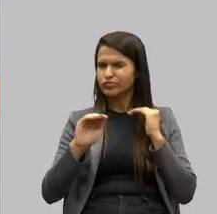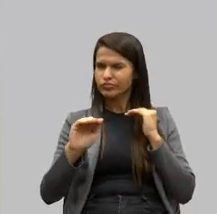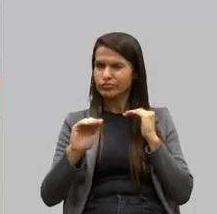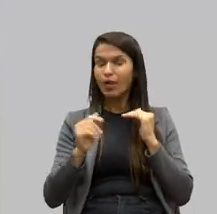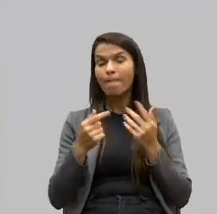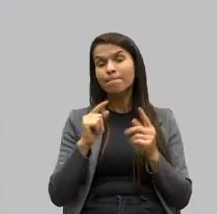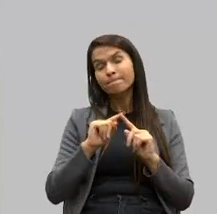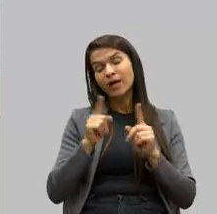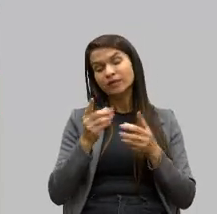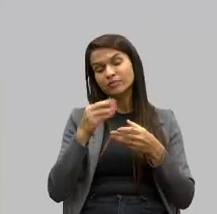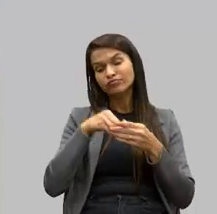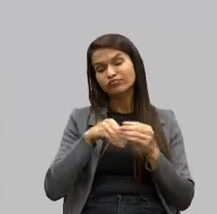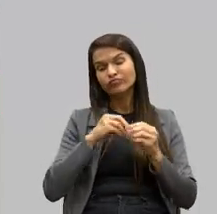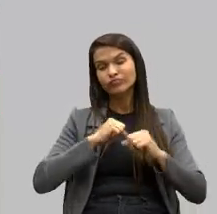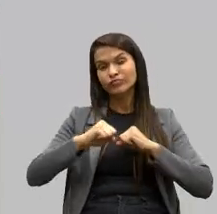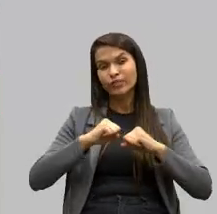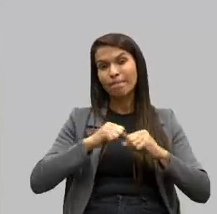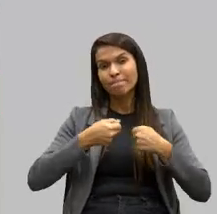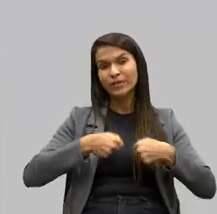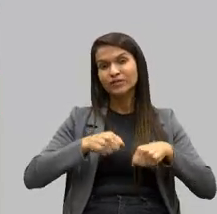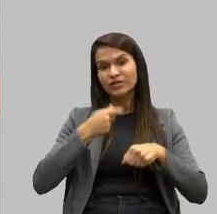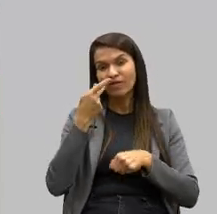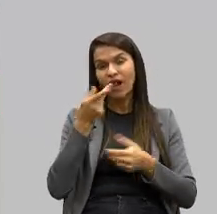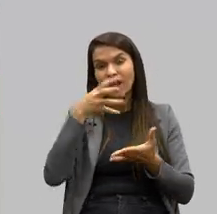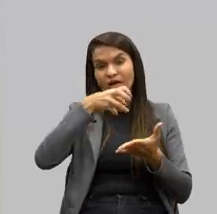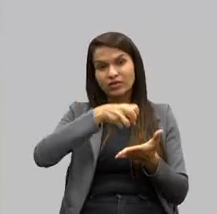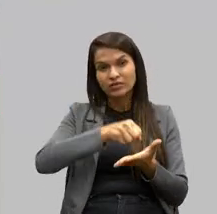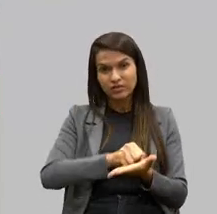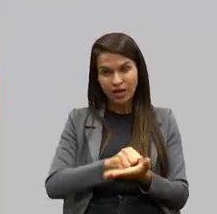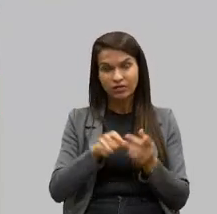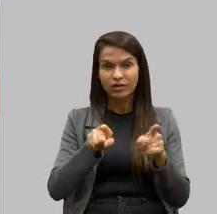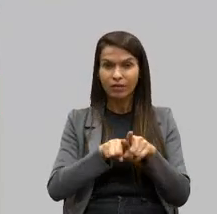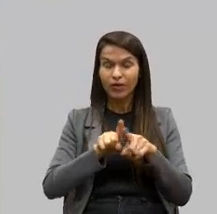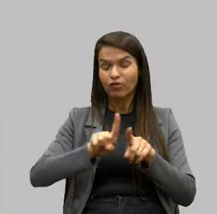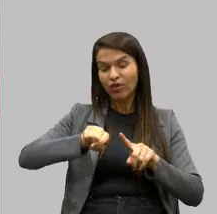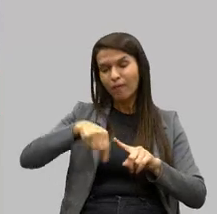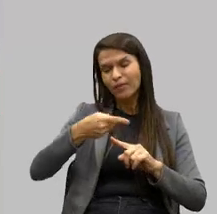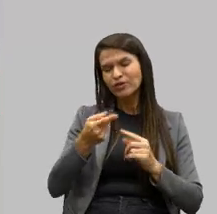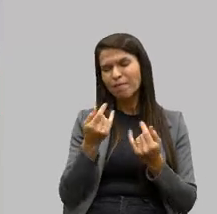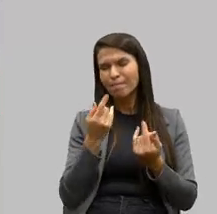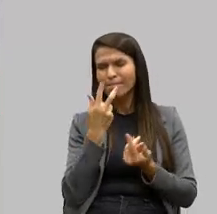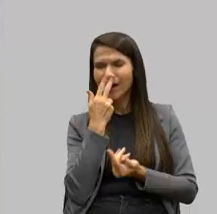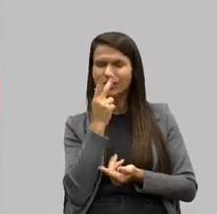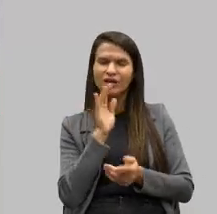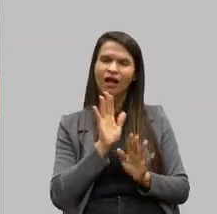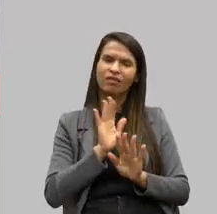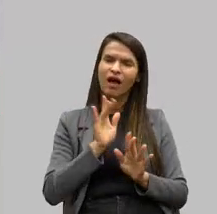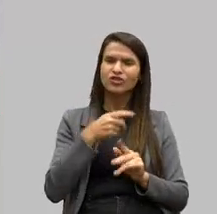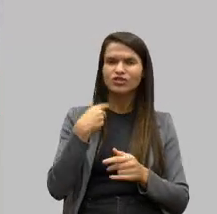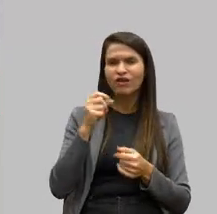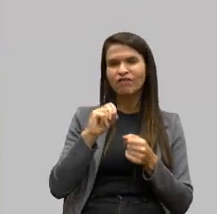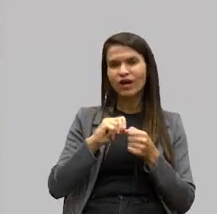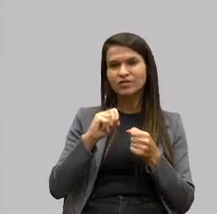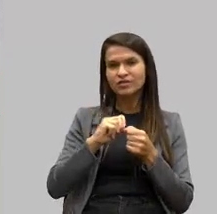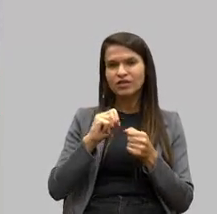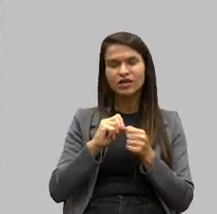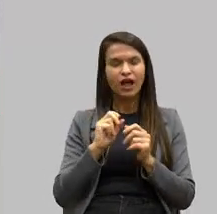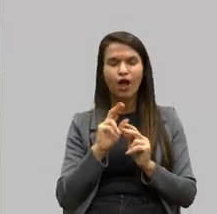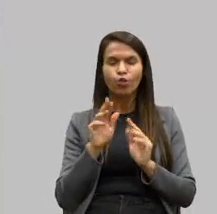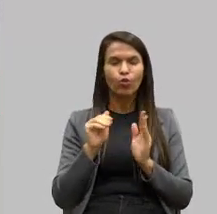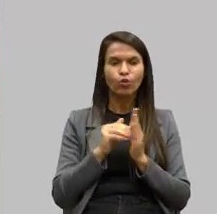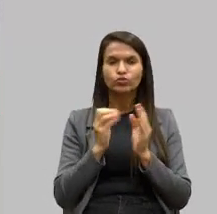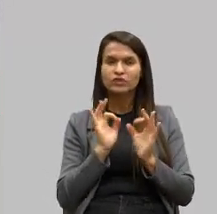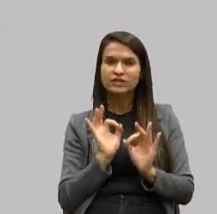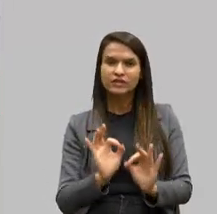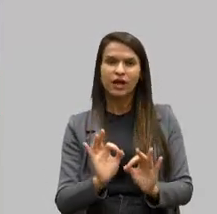debate e é preciso que a gente fale e fique registrado, porque depois fica parecendo que não, nós estamos fazendo, está tudo certo,